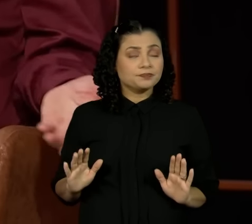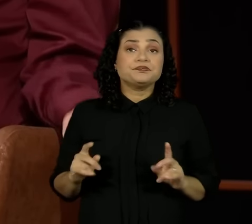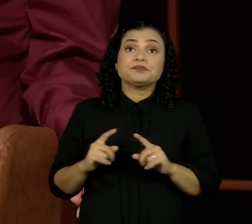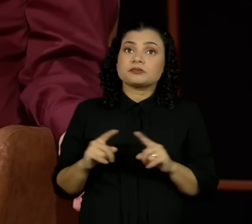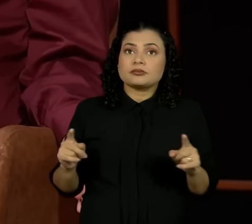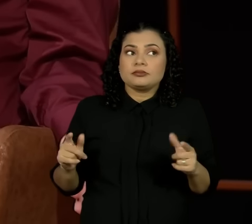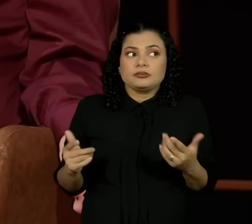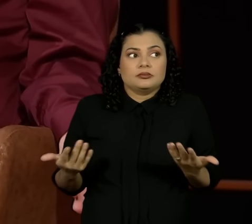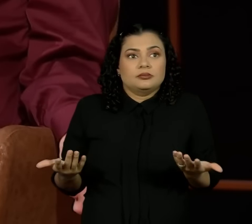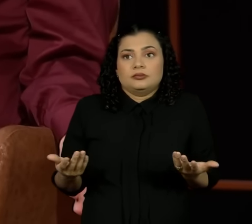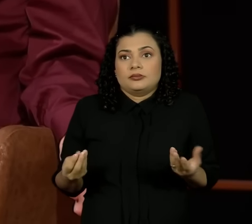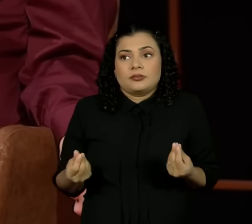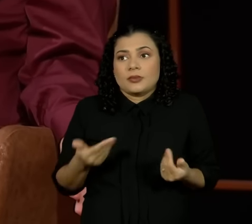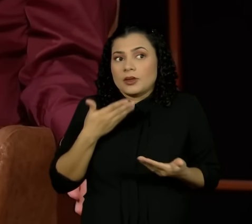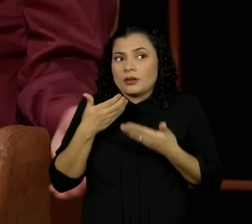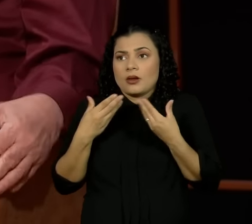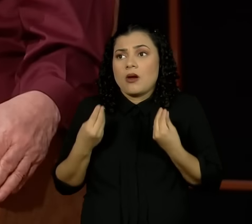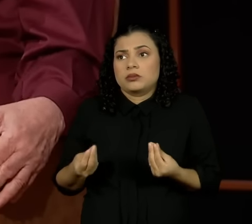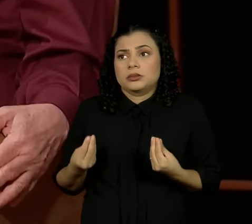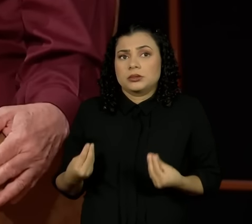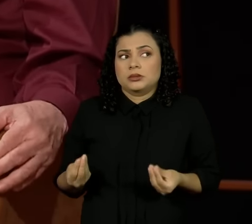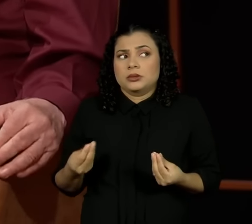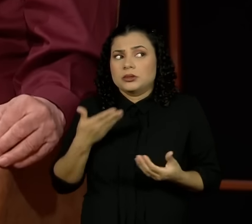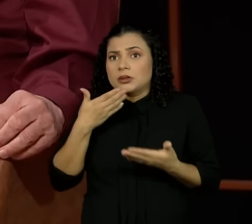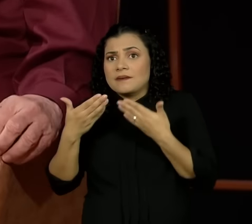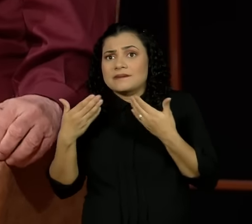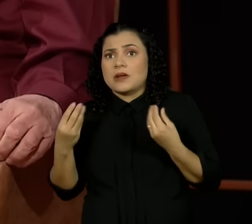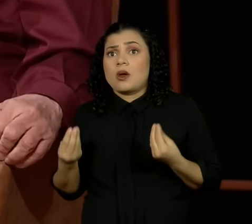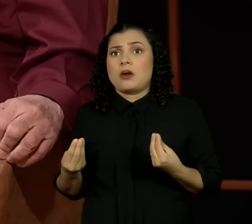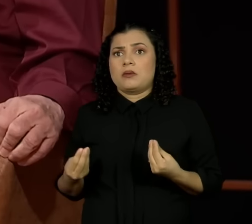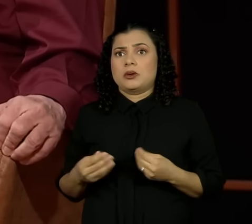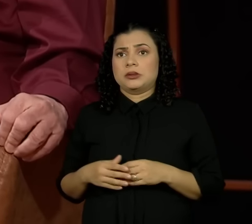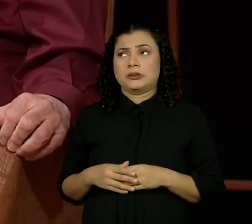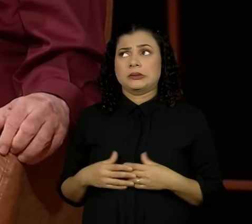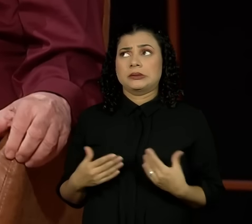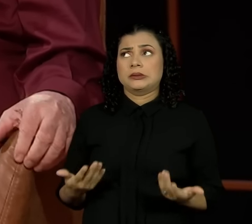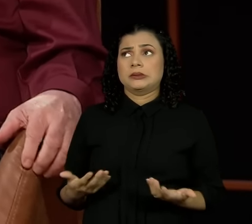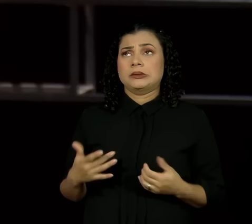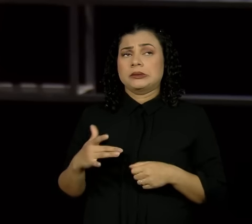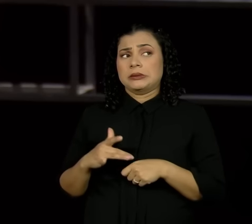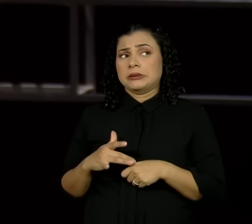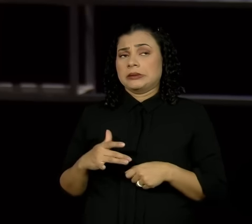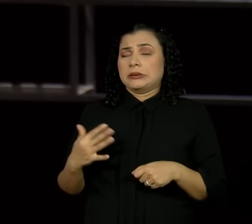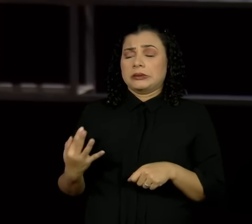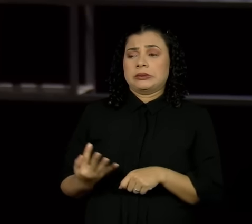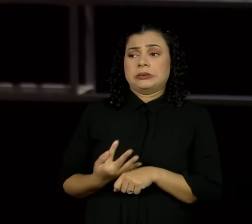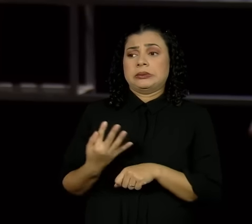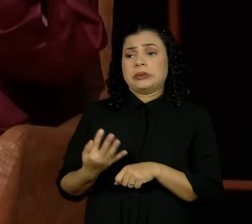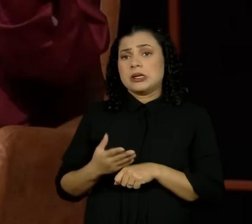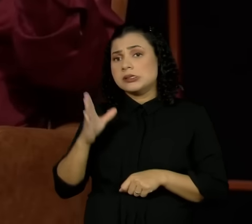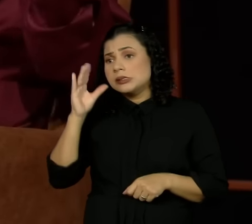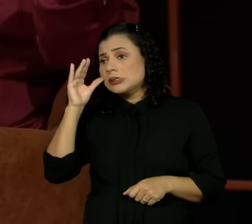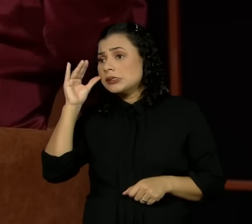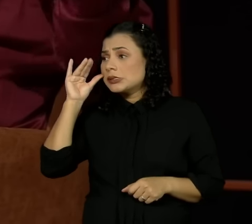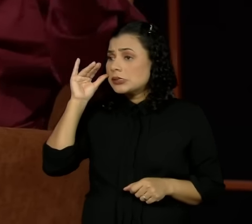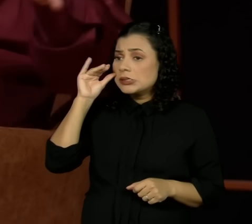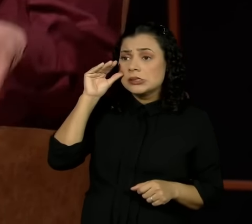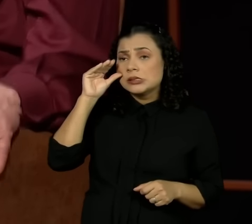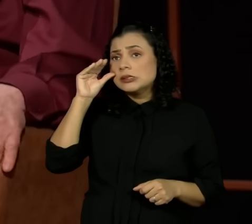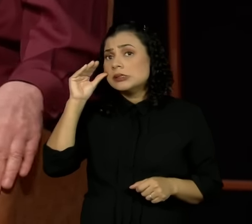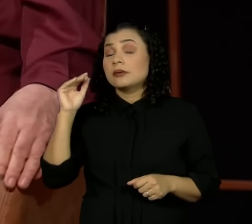não tira nada de lá, né? Não tira nada, não tira matéria nenhuma, não adianta ser fuçador. Consegui algumas matérias